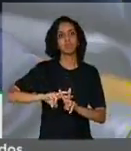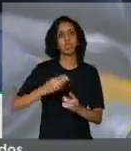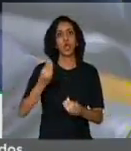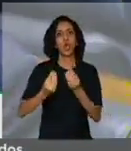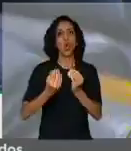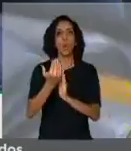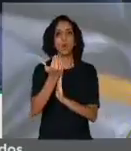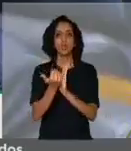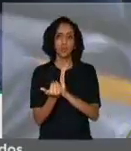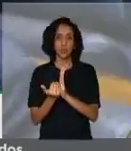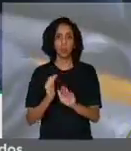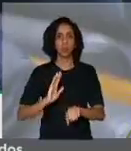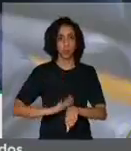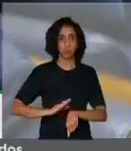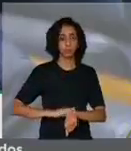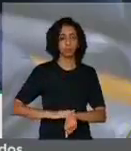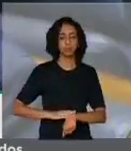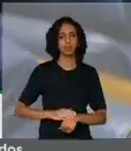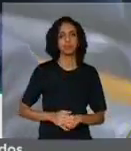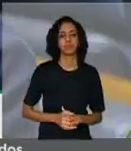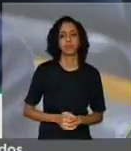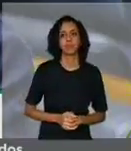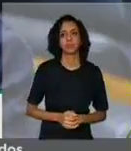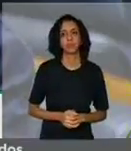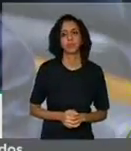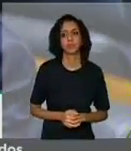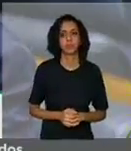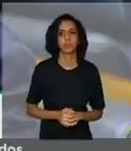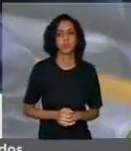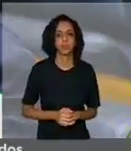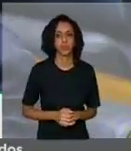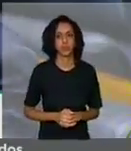que traz uma série de